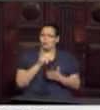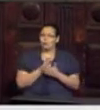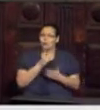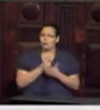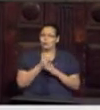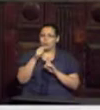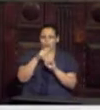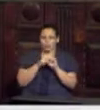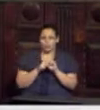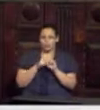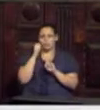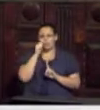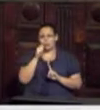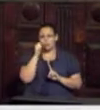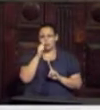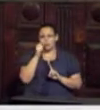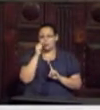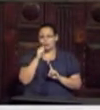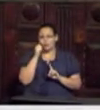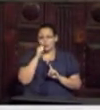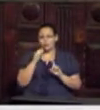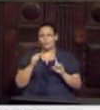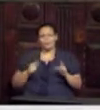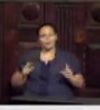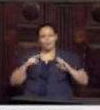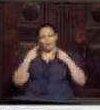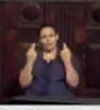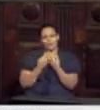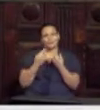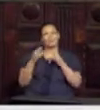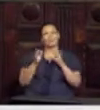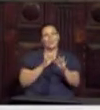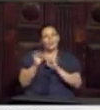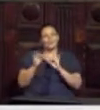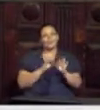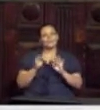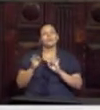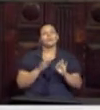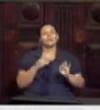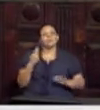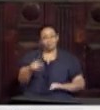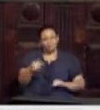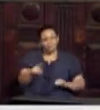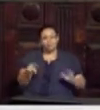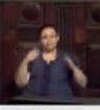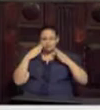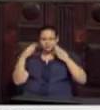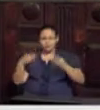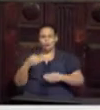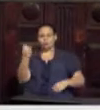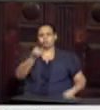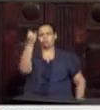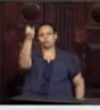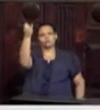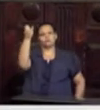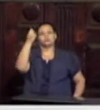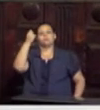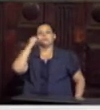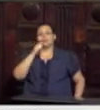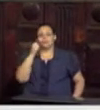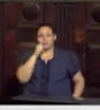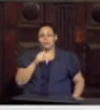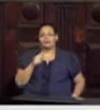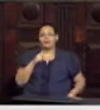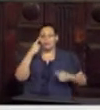no mês das mulheres, nós reunimos todos aqueles projetos que eram importantes para o enfrentamento